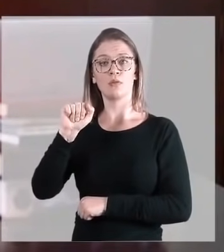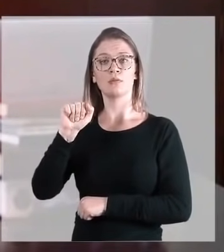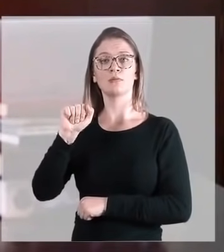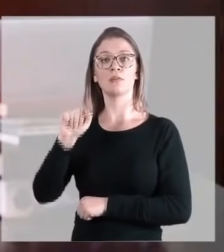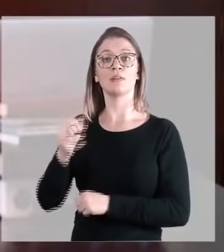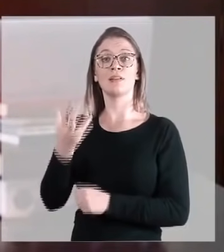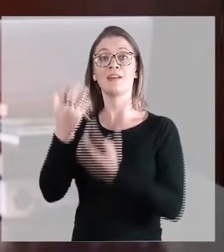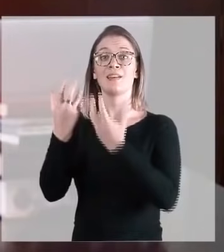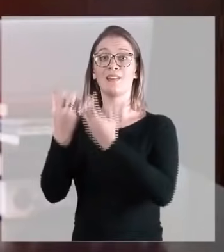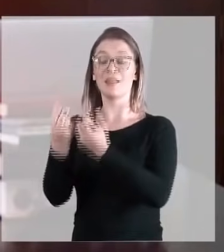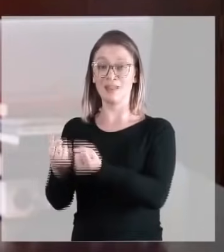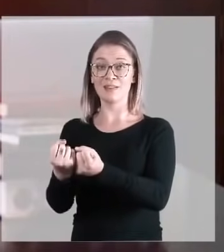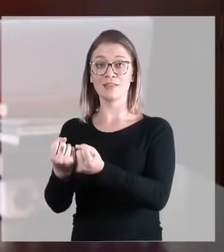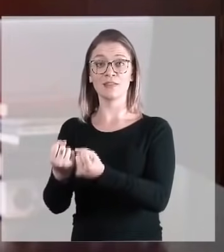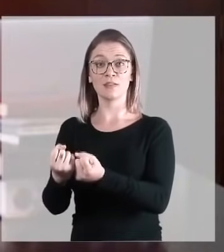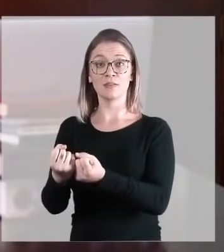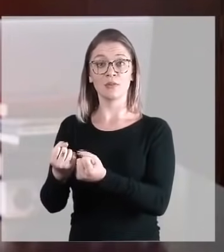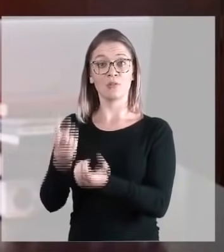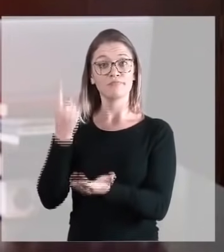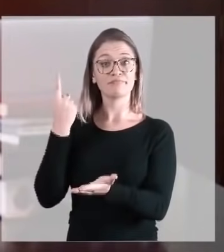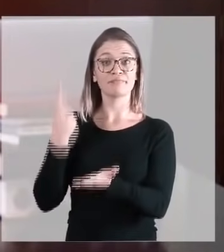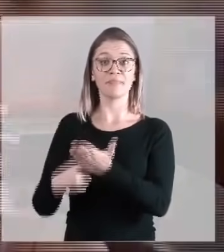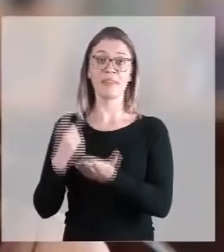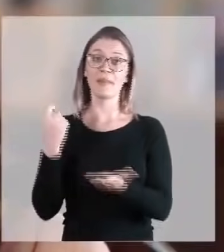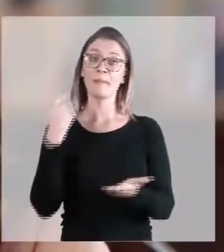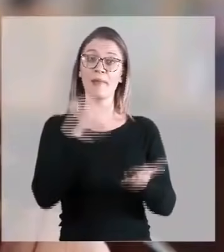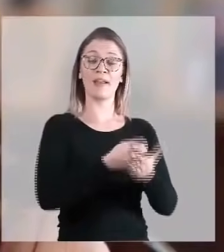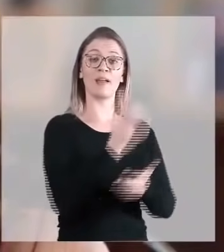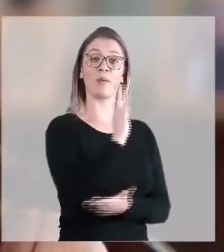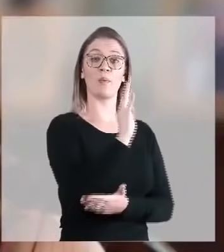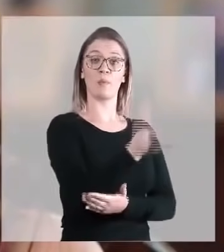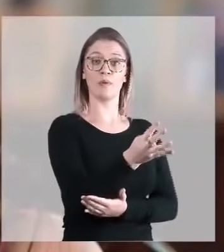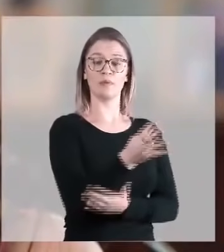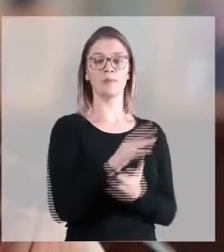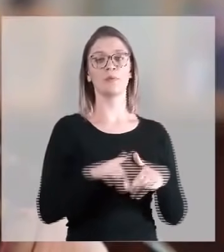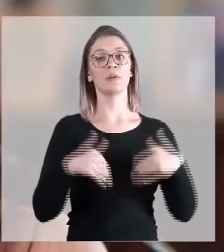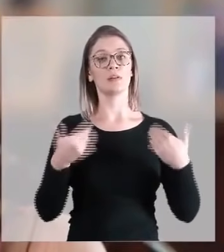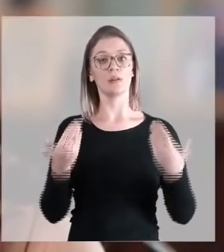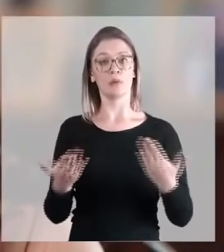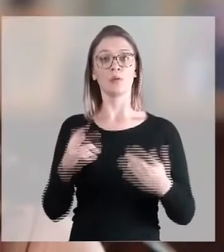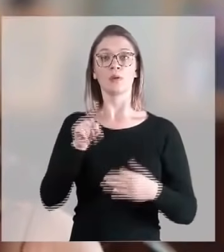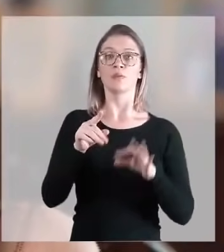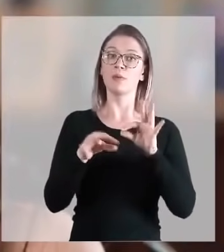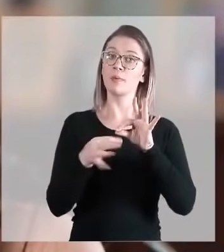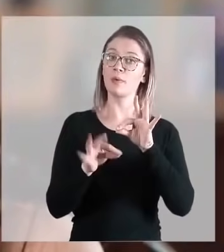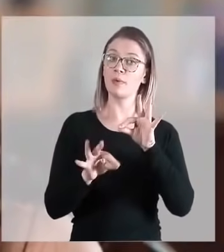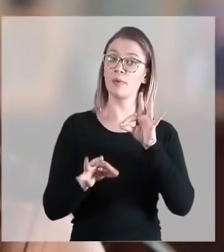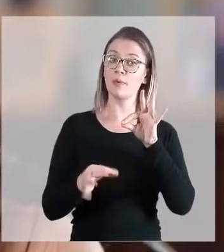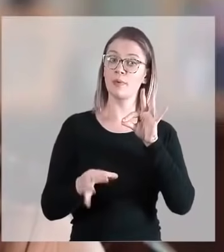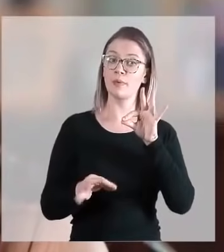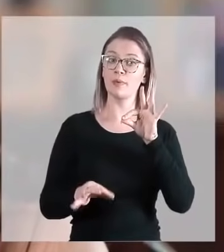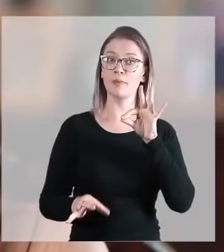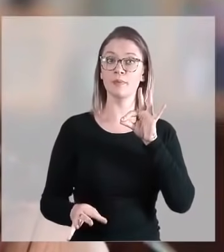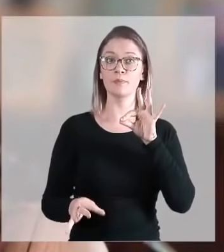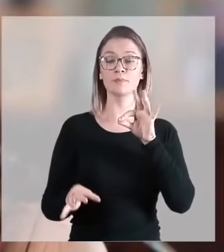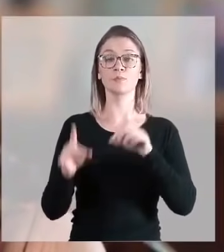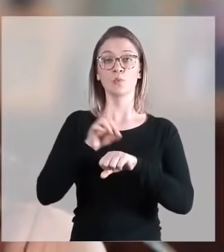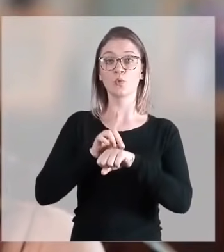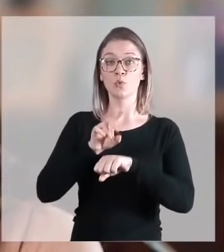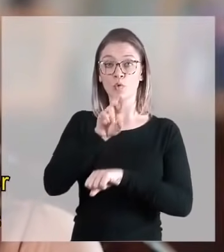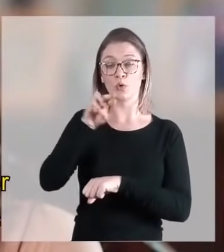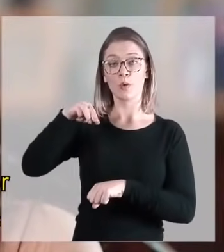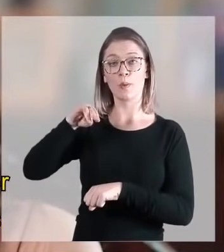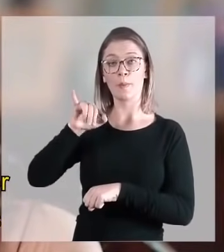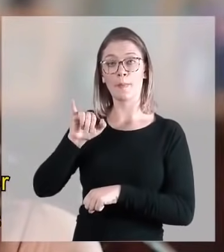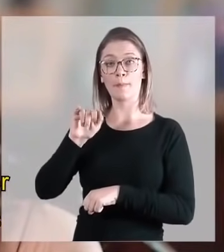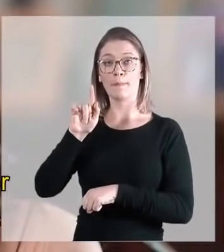teria que pagar R$4.000 nesse acordo. Esse episódio, então, foi se estendendo e, finalmente, o doutor Miguel Najib decidiu